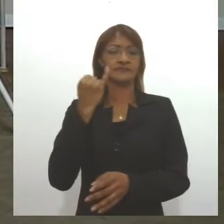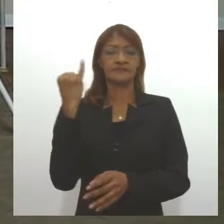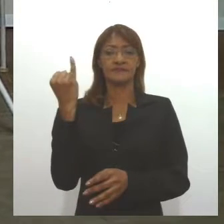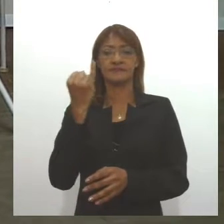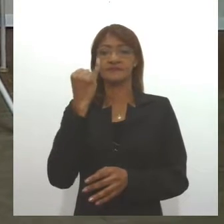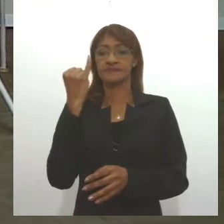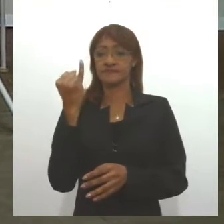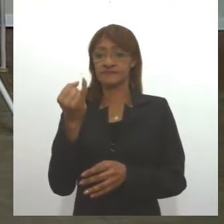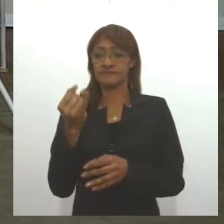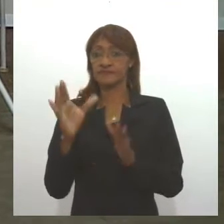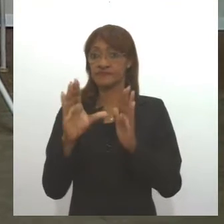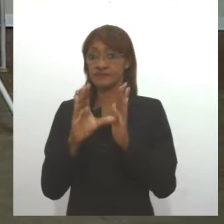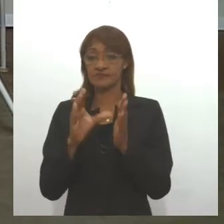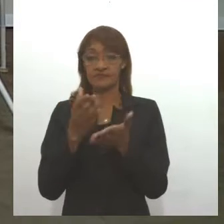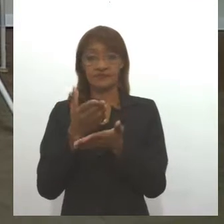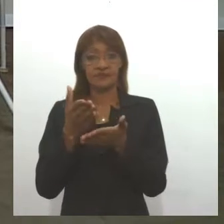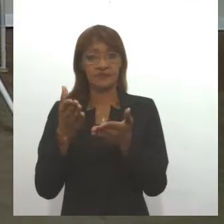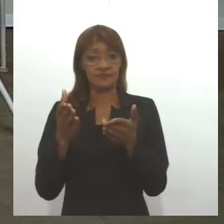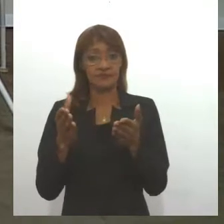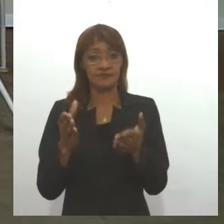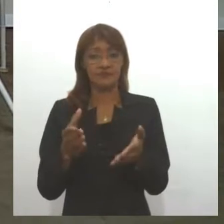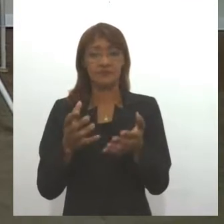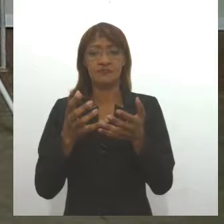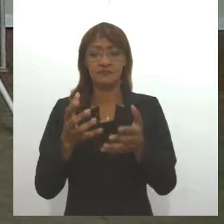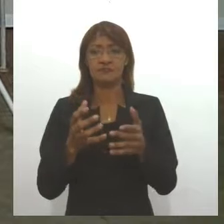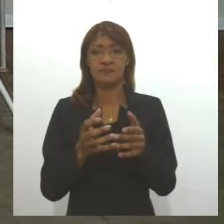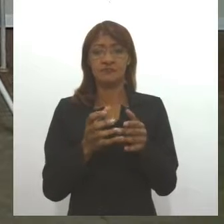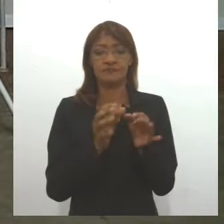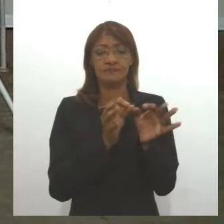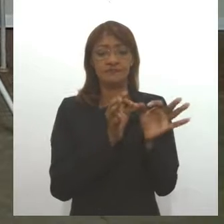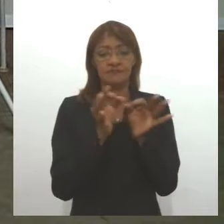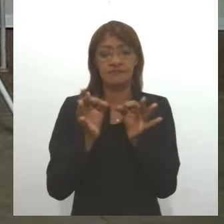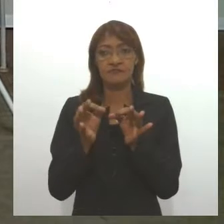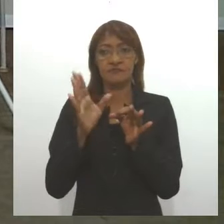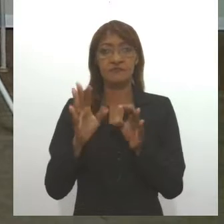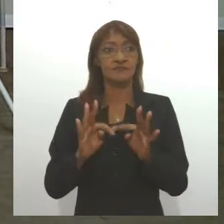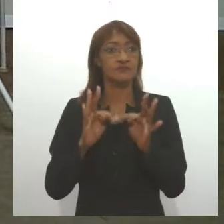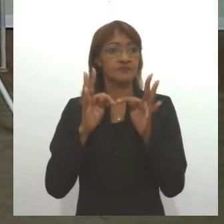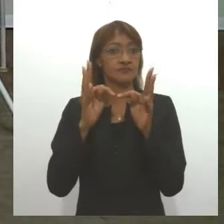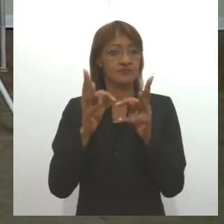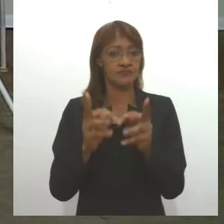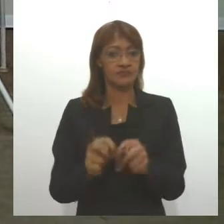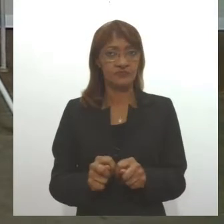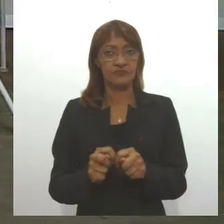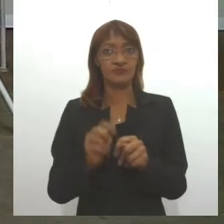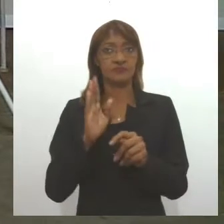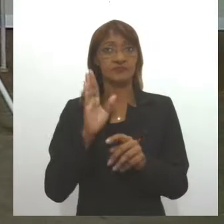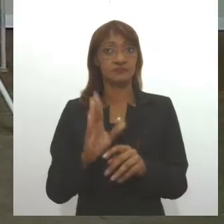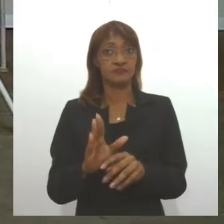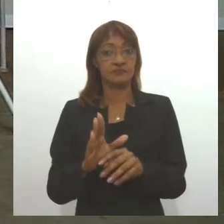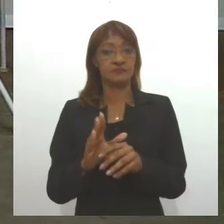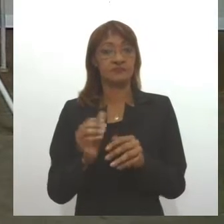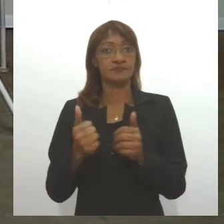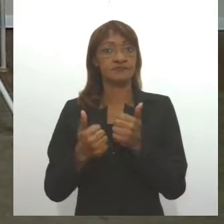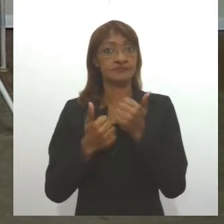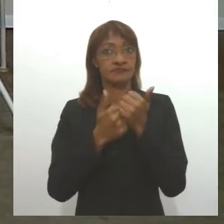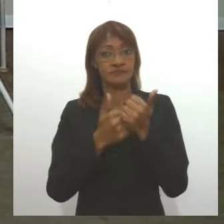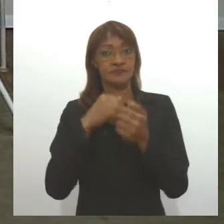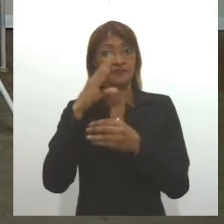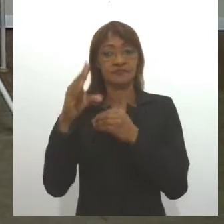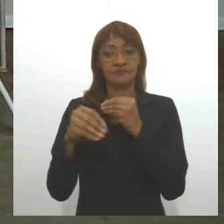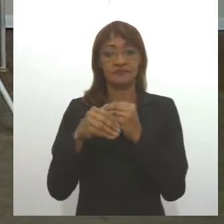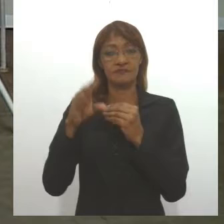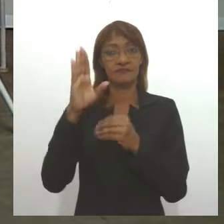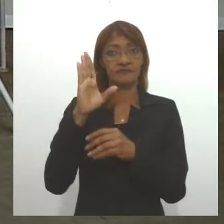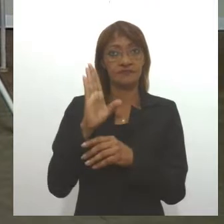essa comunidade que espera que haja maior articulação dos órgãos e entidades envolvidos na implementação das ações